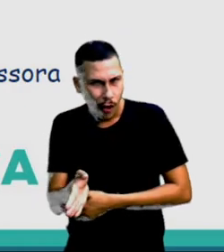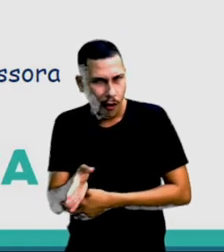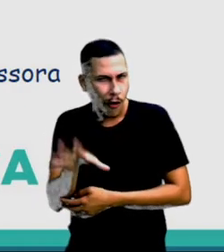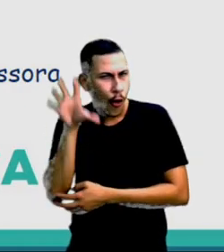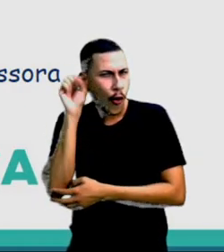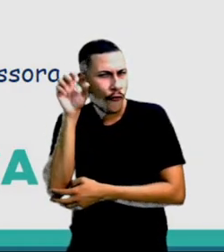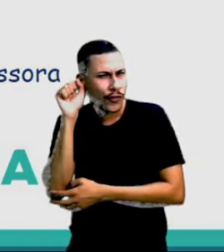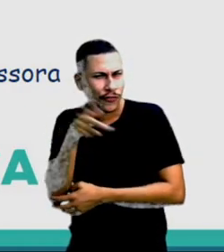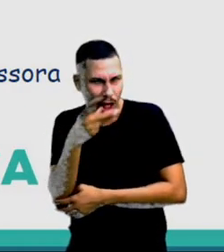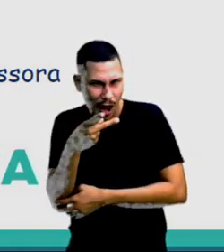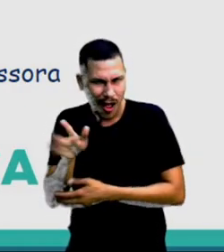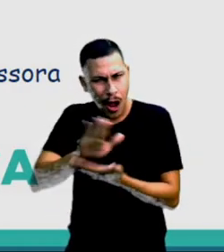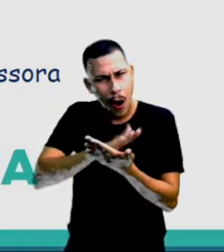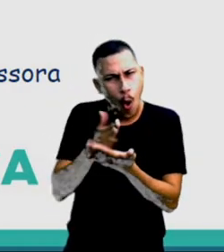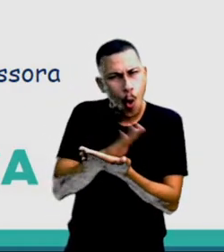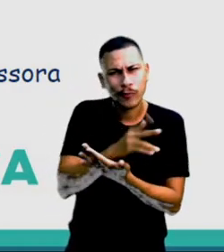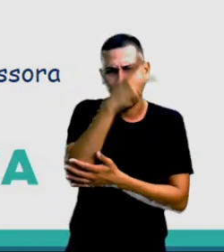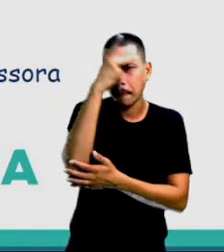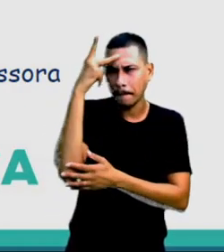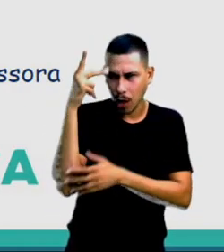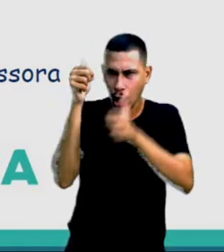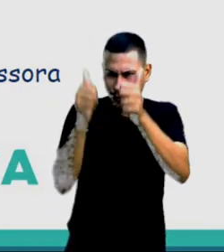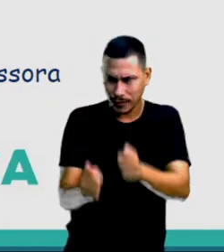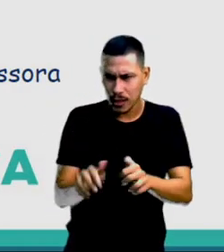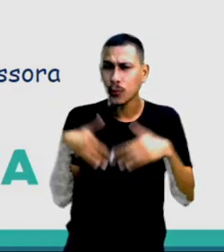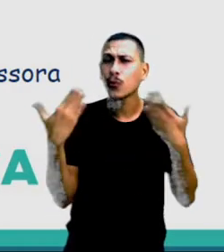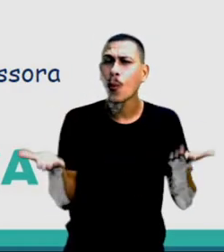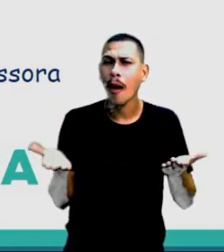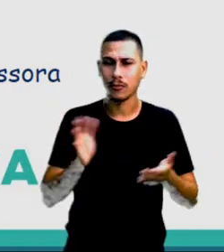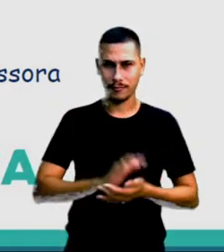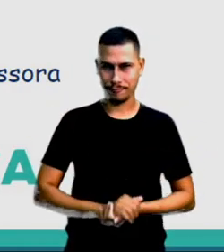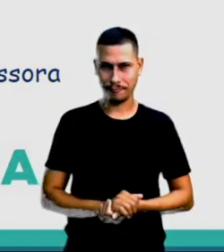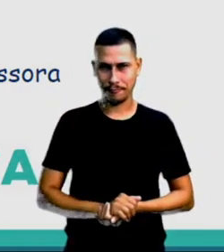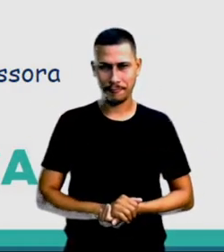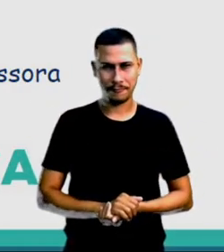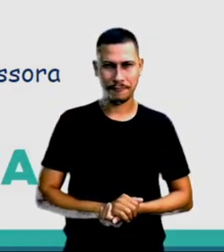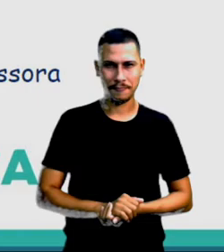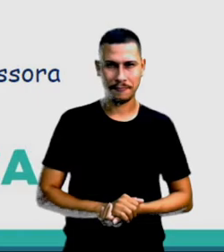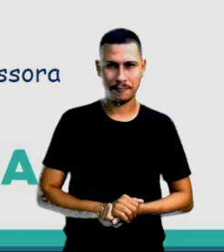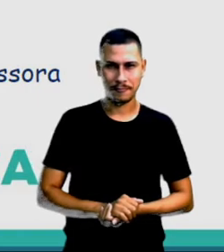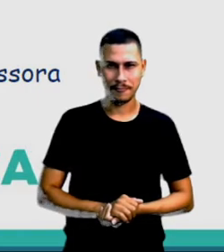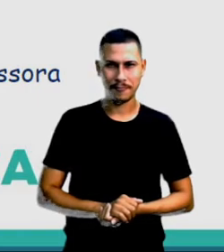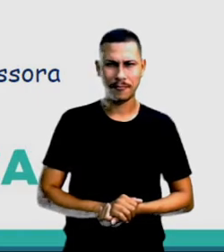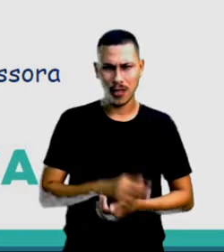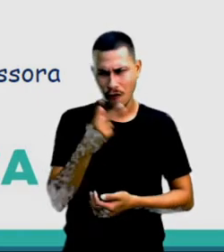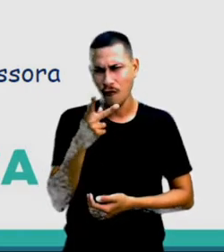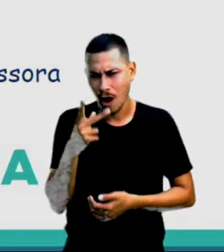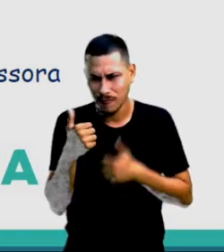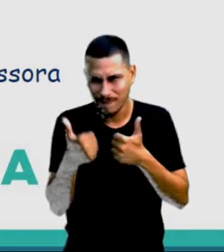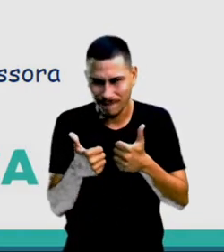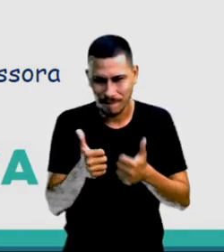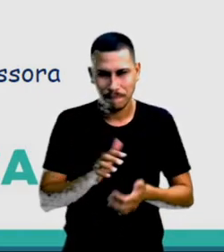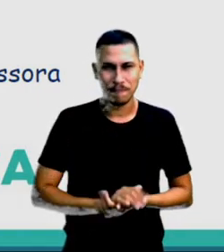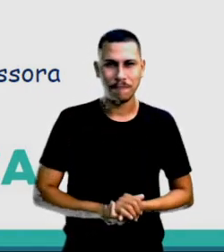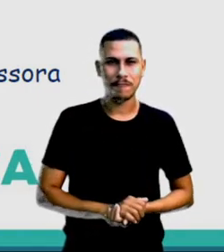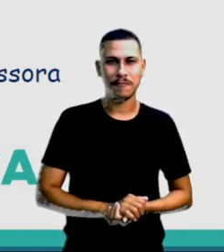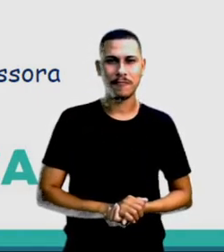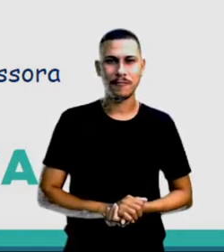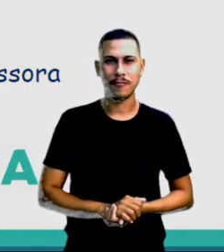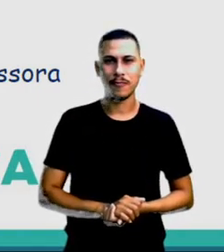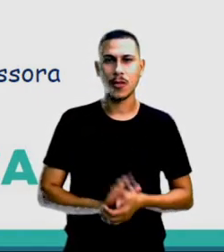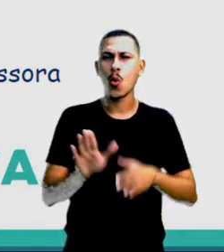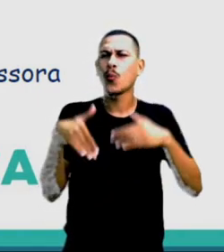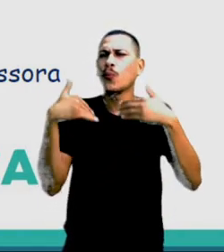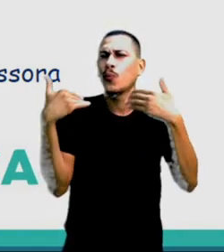falar de algum desses artistas? Qual ou quais? Diz aí para a gente. Qual